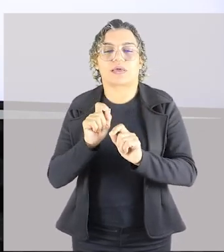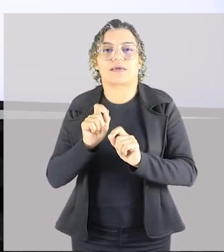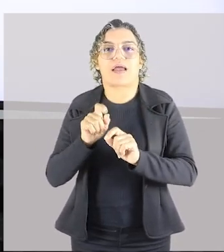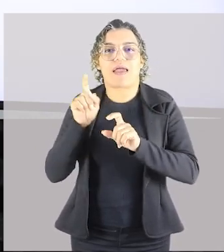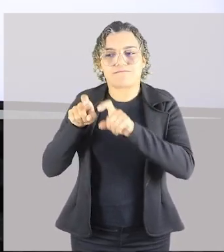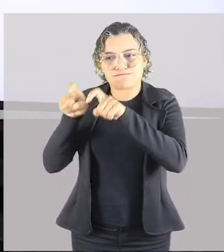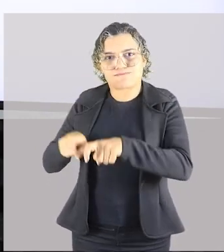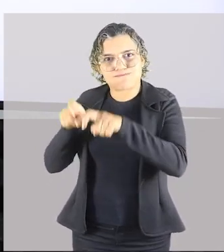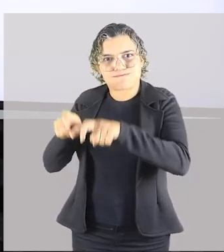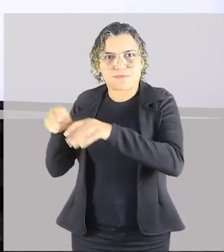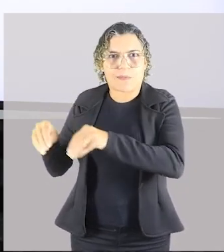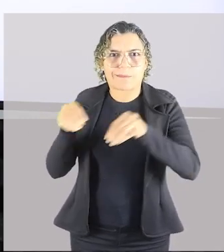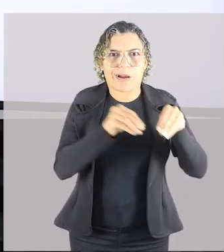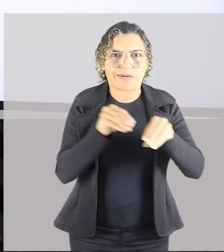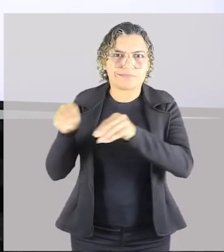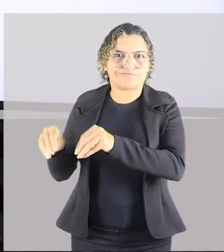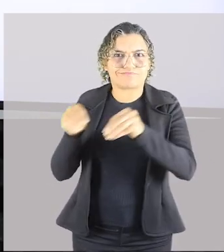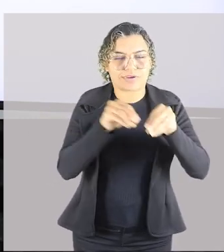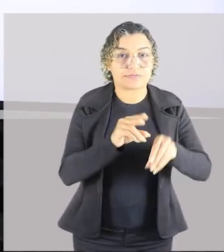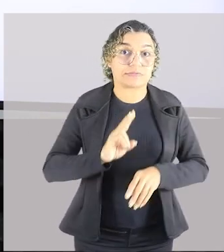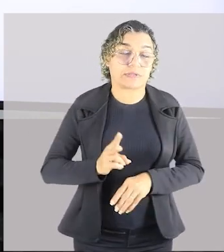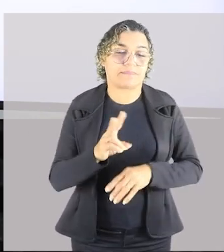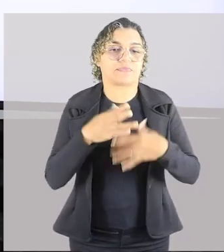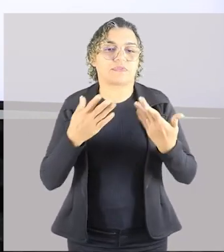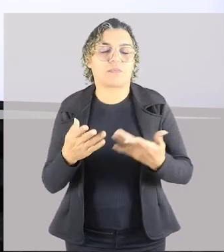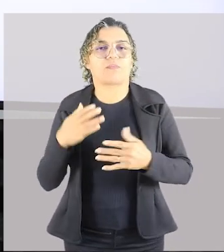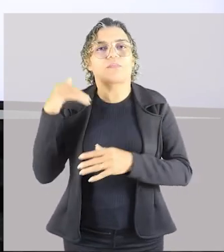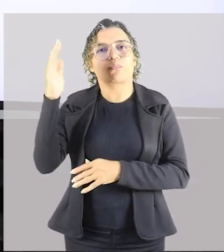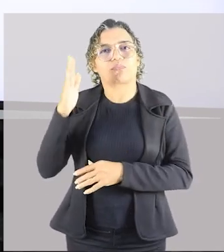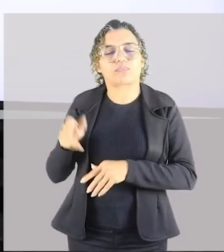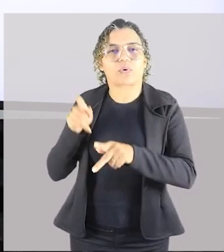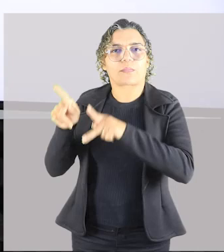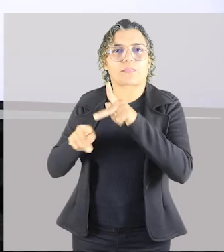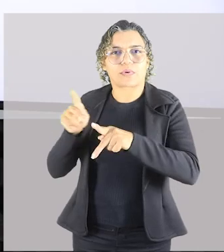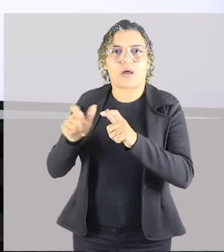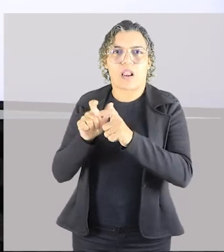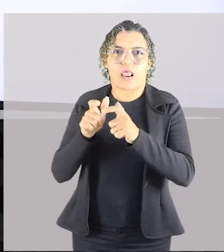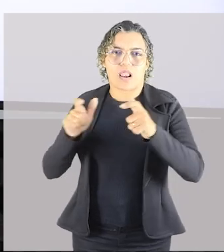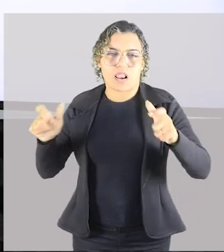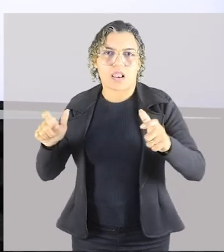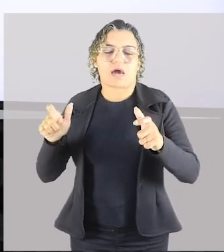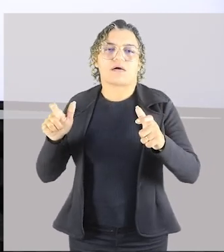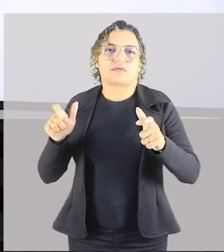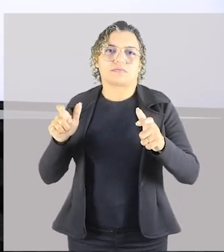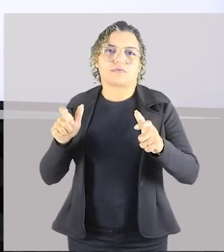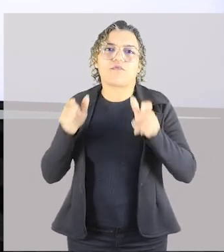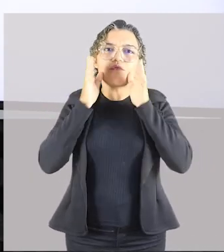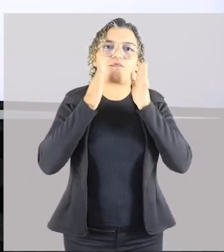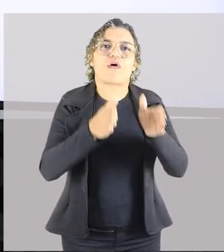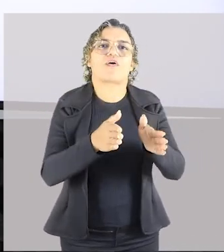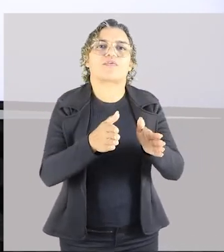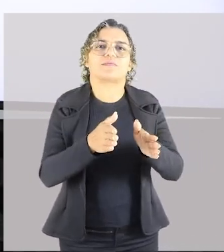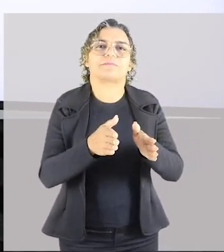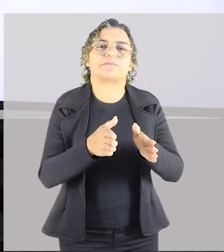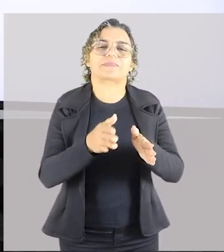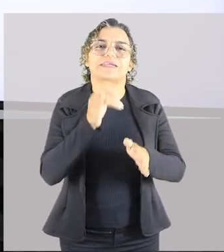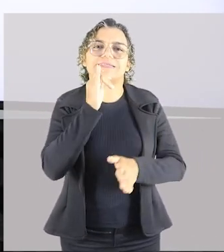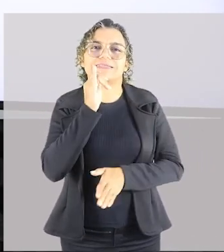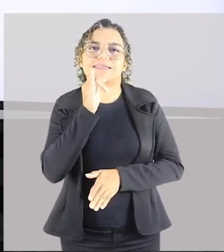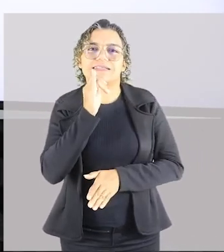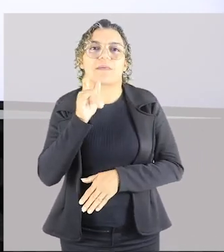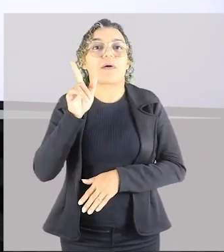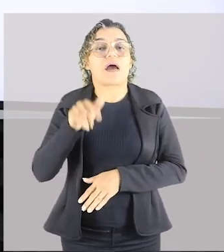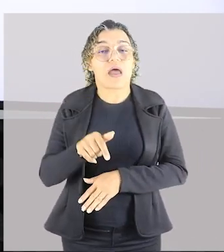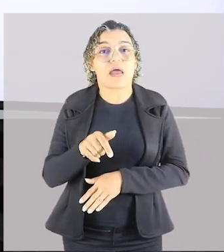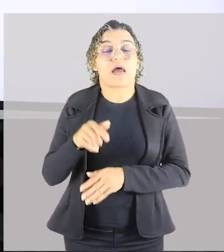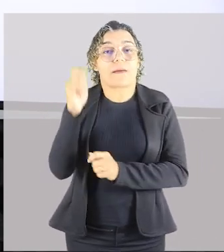rural. População brasileira vai ter um grande crescimento populacional e urbano concentrado onde? Ora, onde a malha